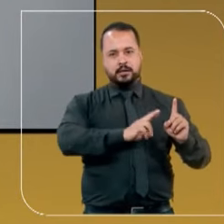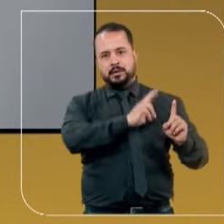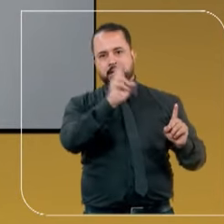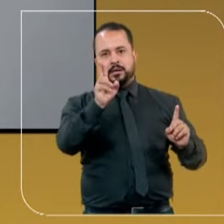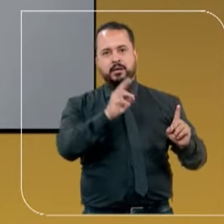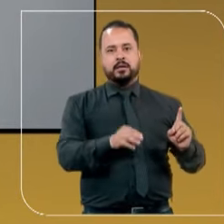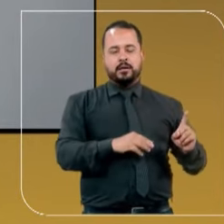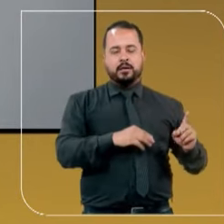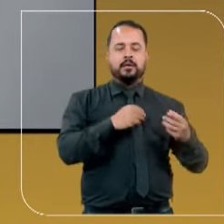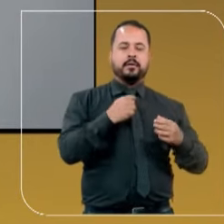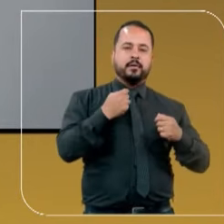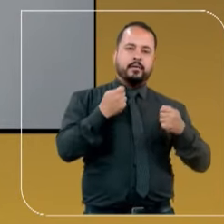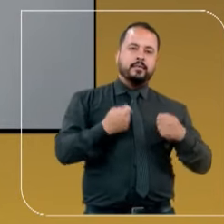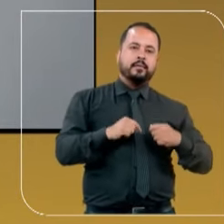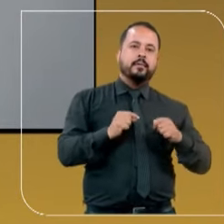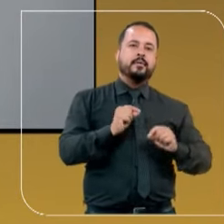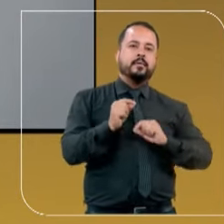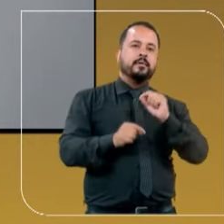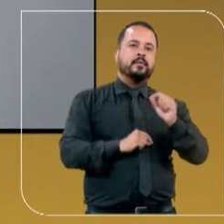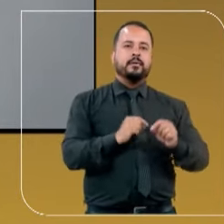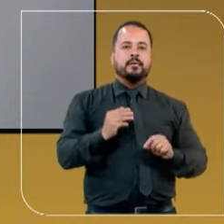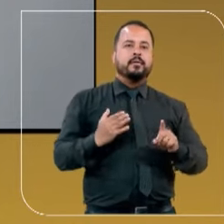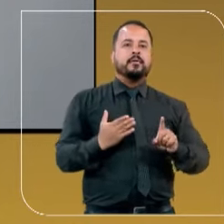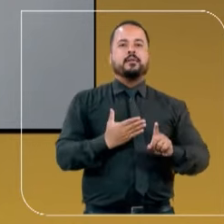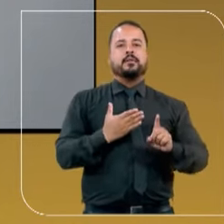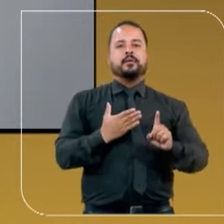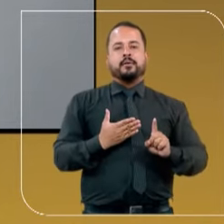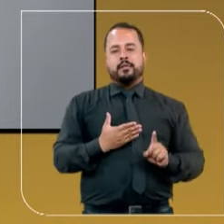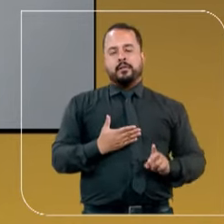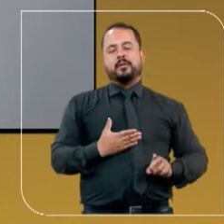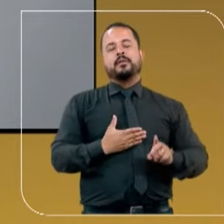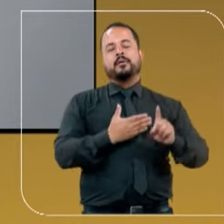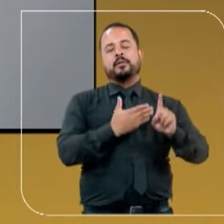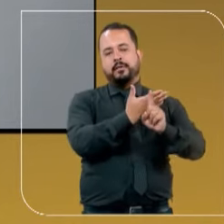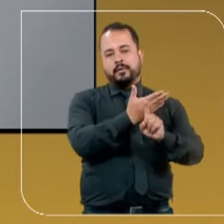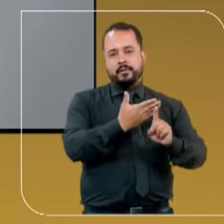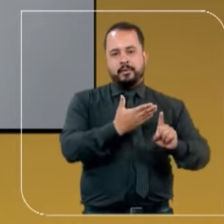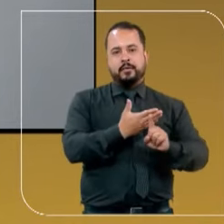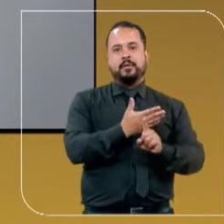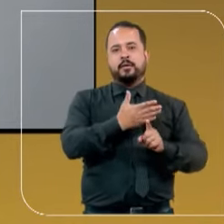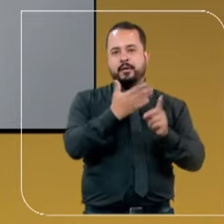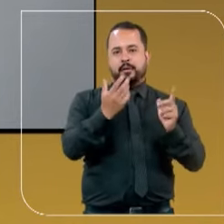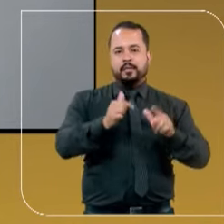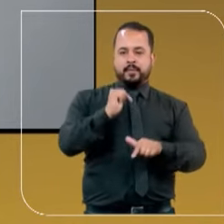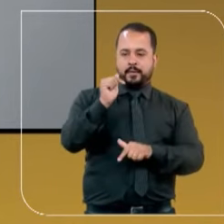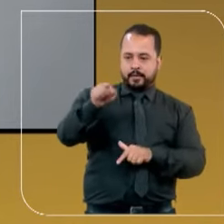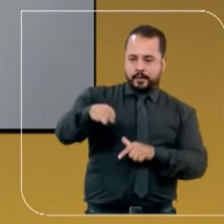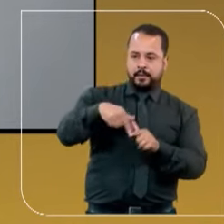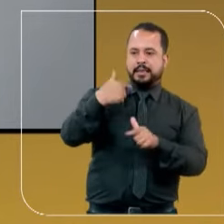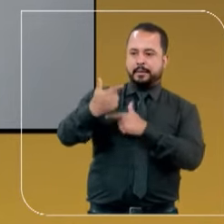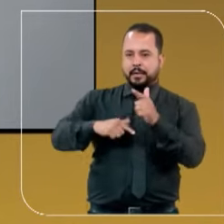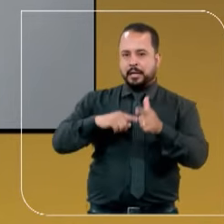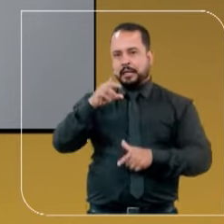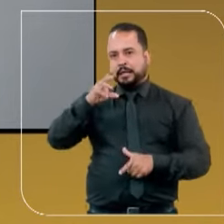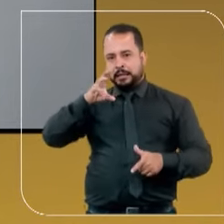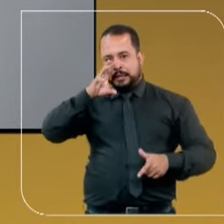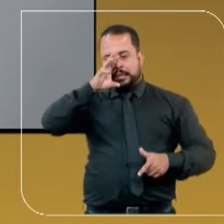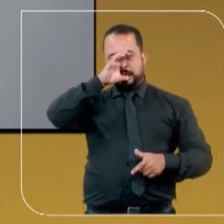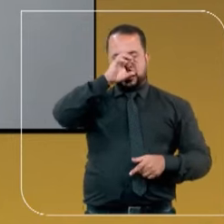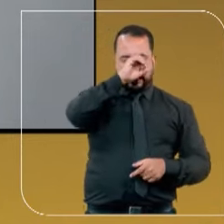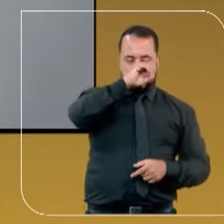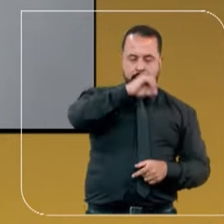escola, recomendava aos nossos servidores que trabalhassem com, aspas, lealdade e bom